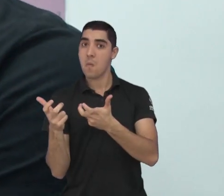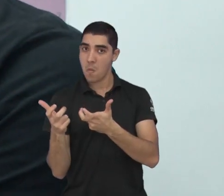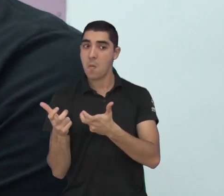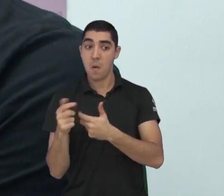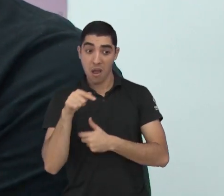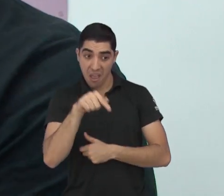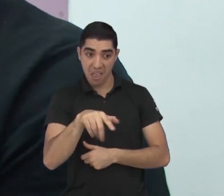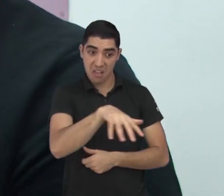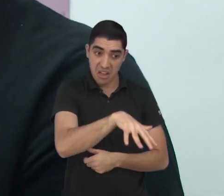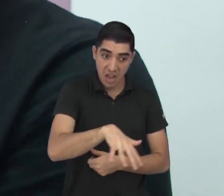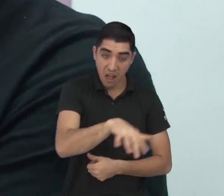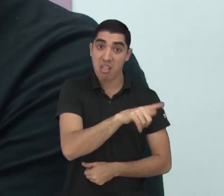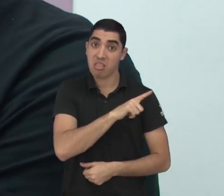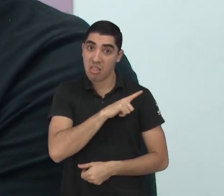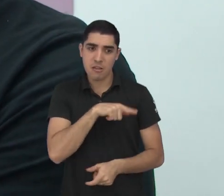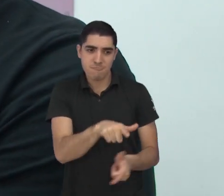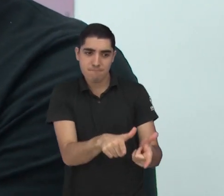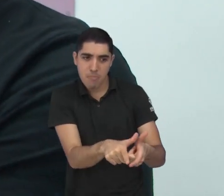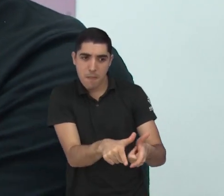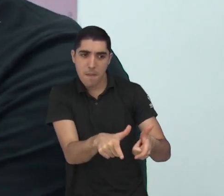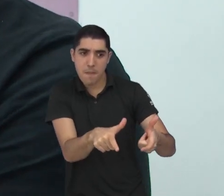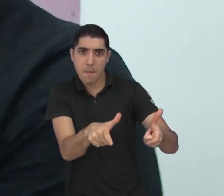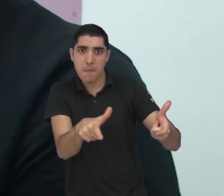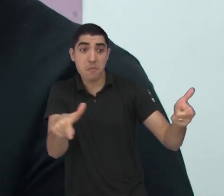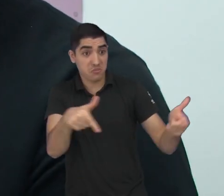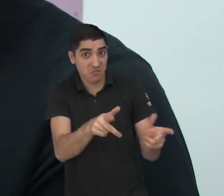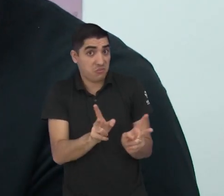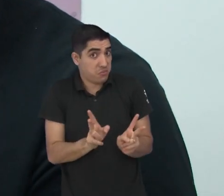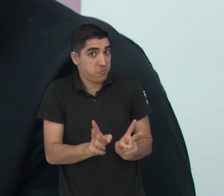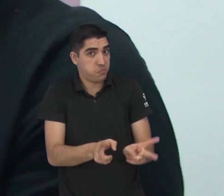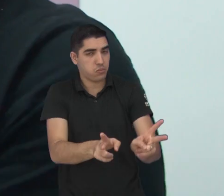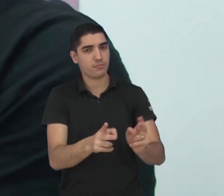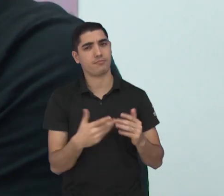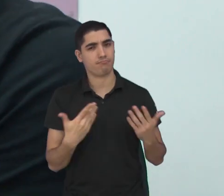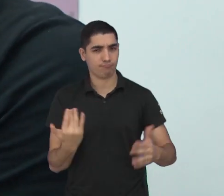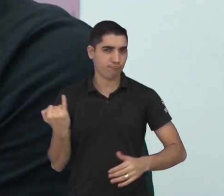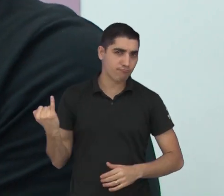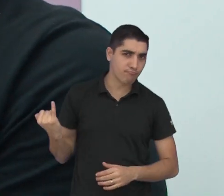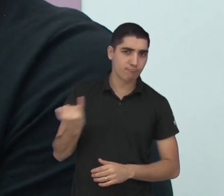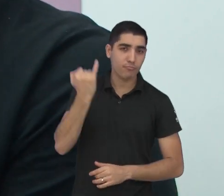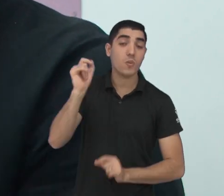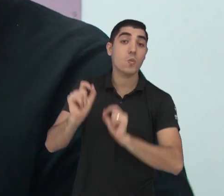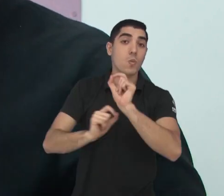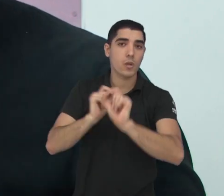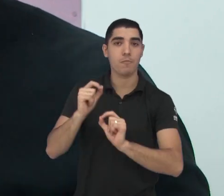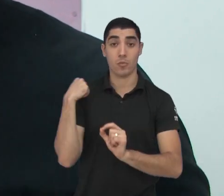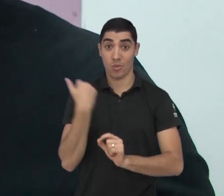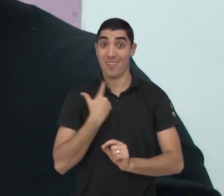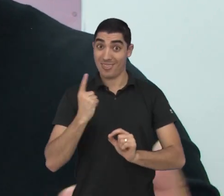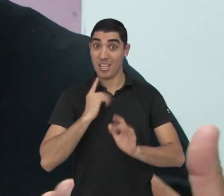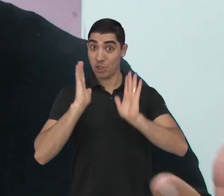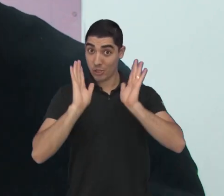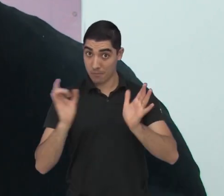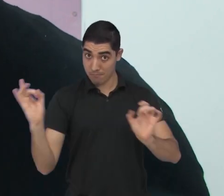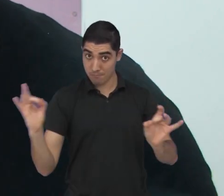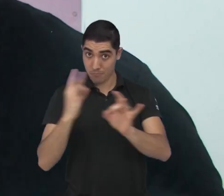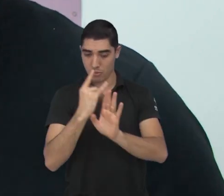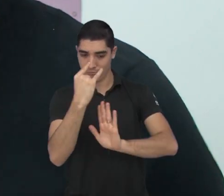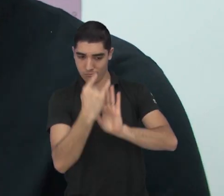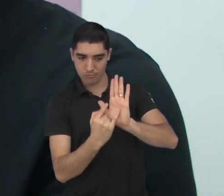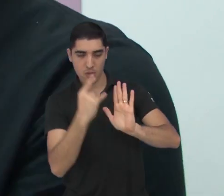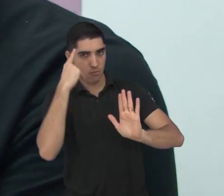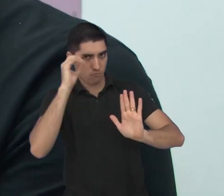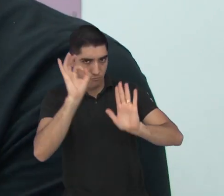do crescimento que aquela região vai se estabilizando. E é importante para a gente, através do plano